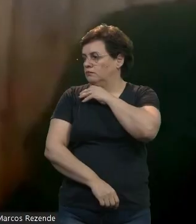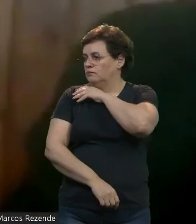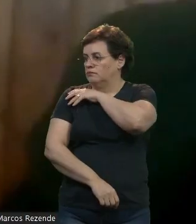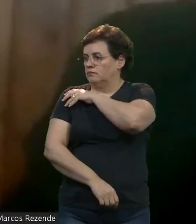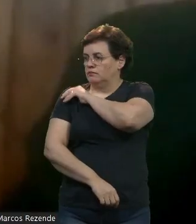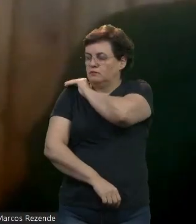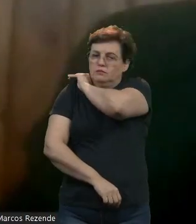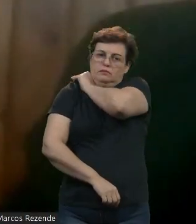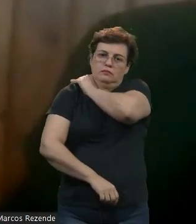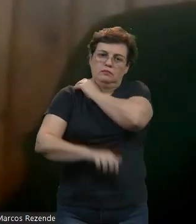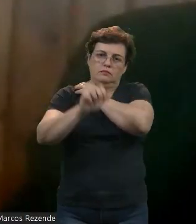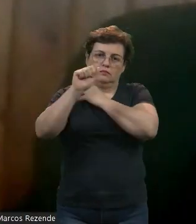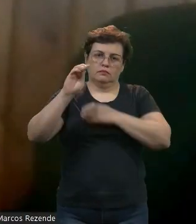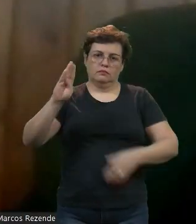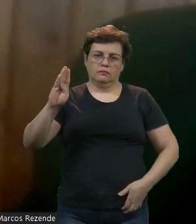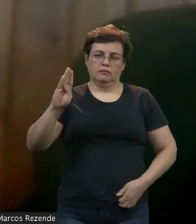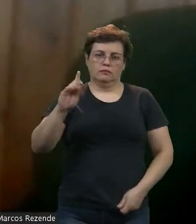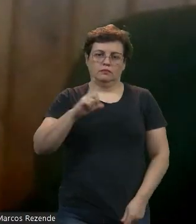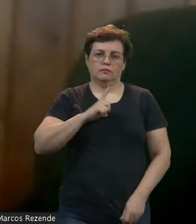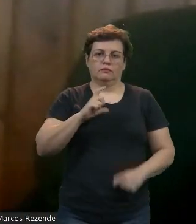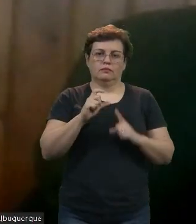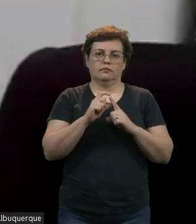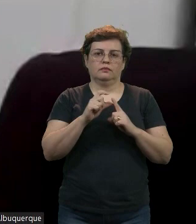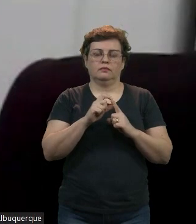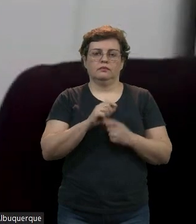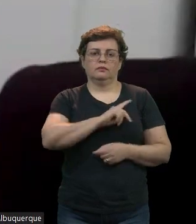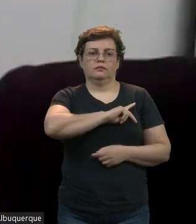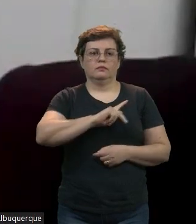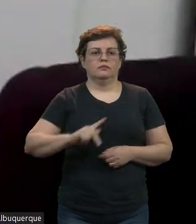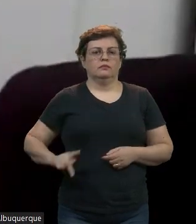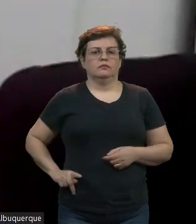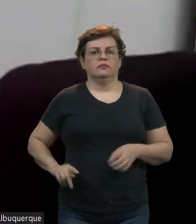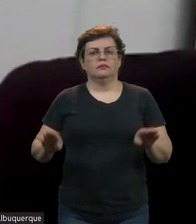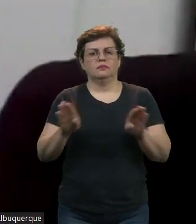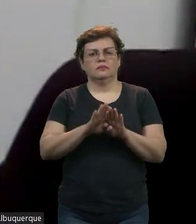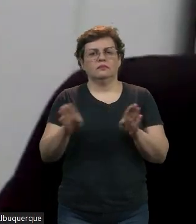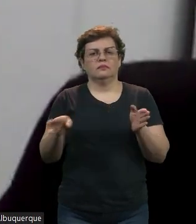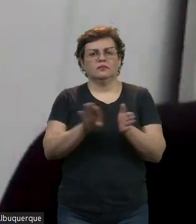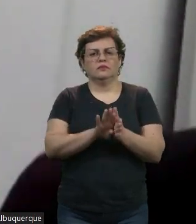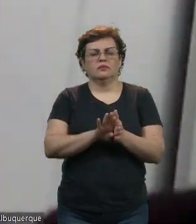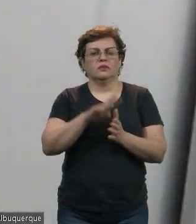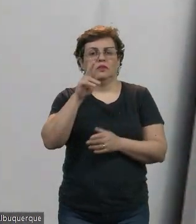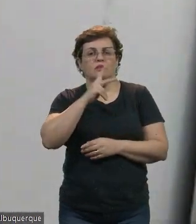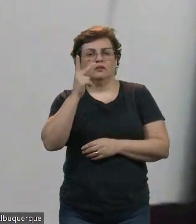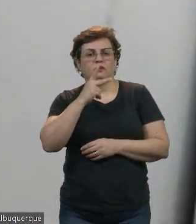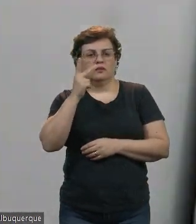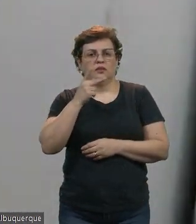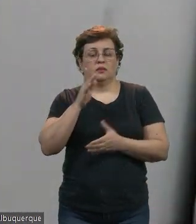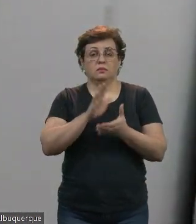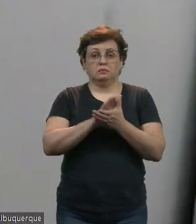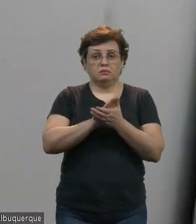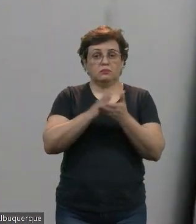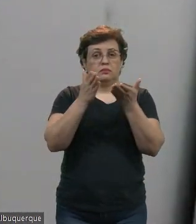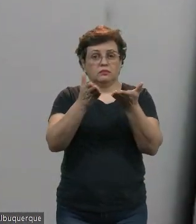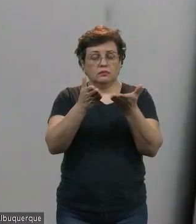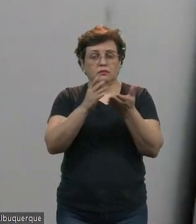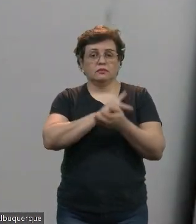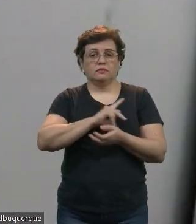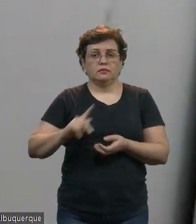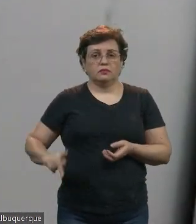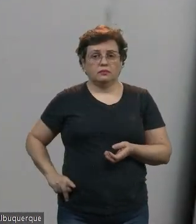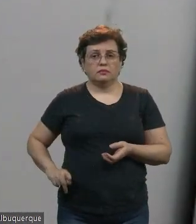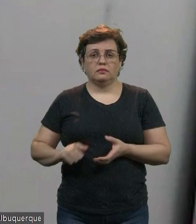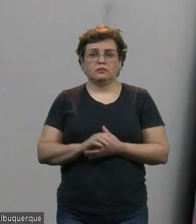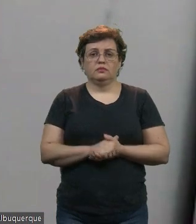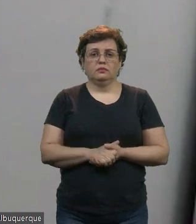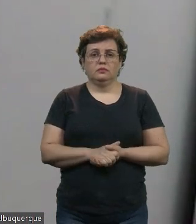Questão de ordem, vereador Albuquerque. Presidente, também venho aqui fazer minhas considerações, parabenizar a Vossa Excelência.